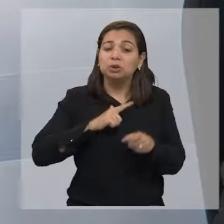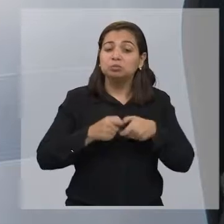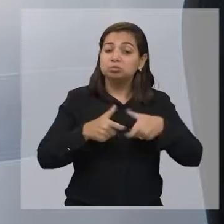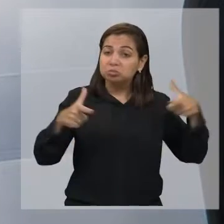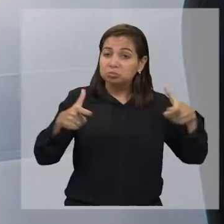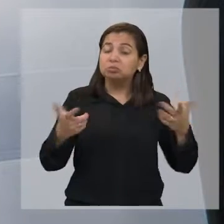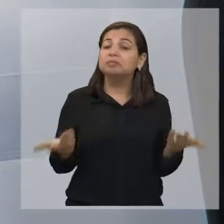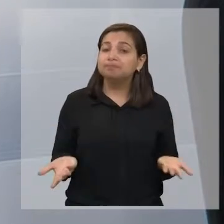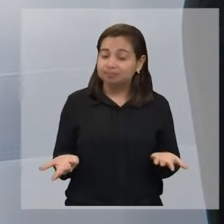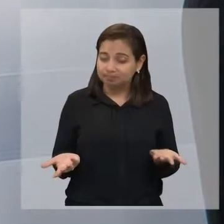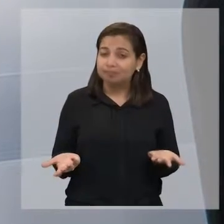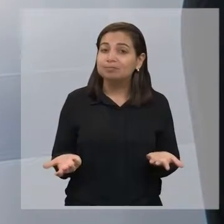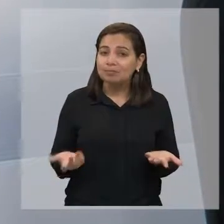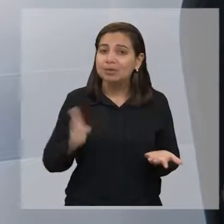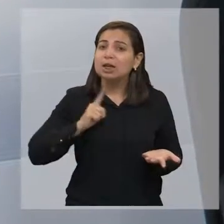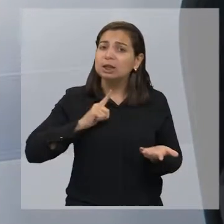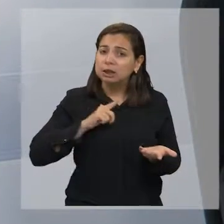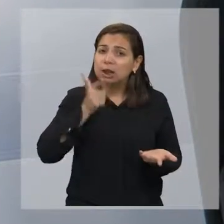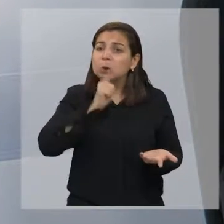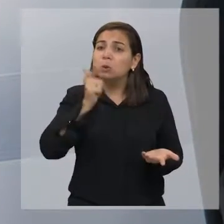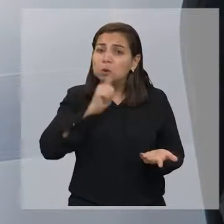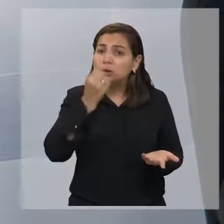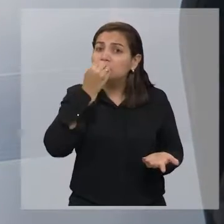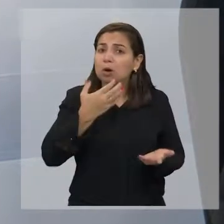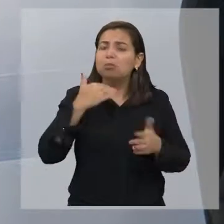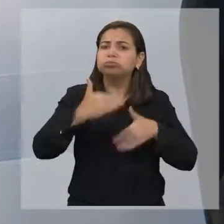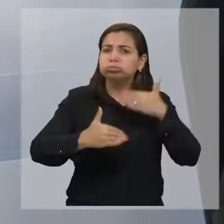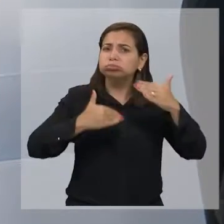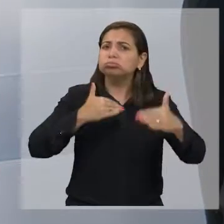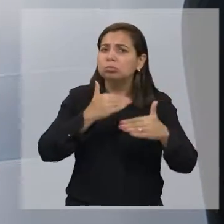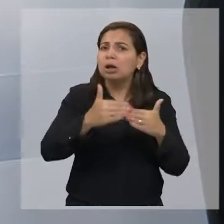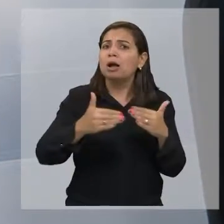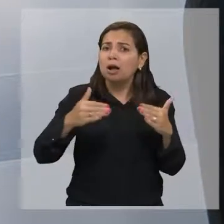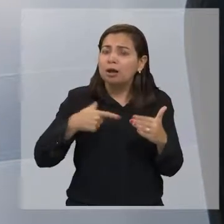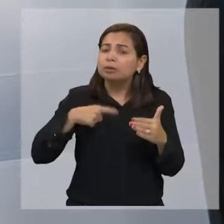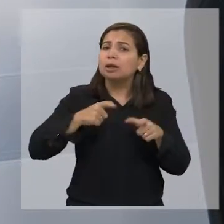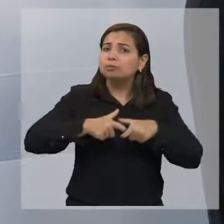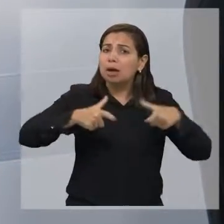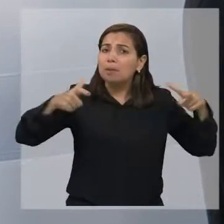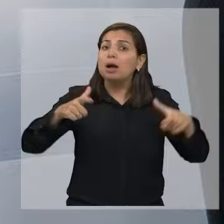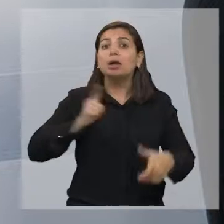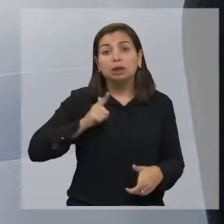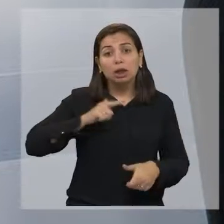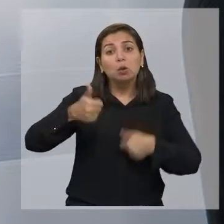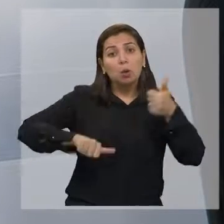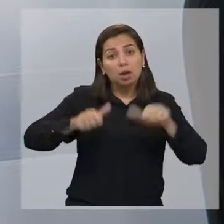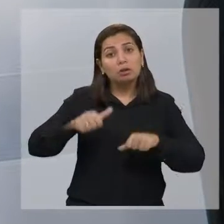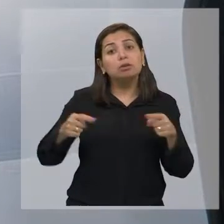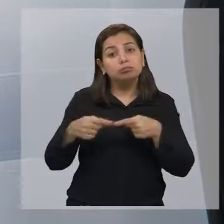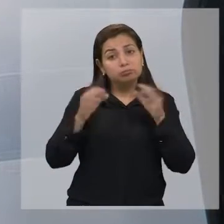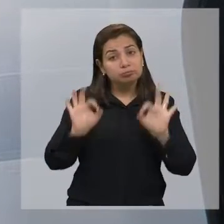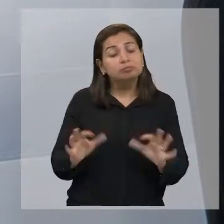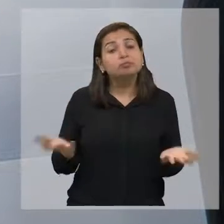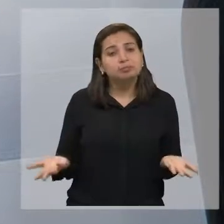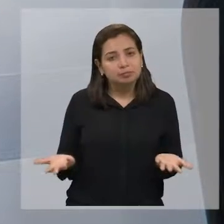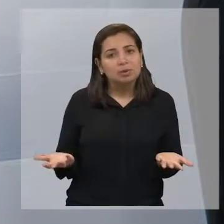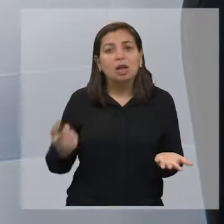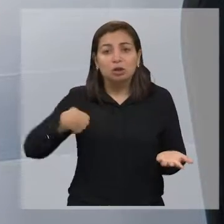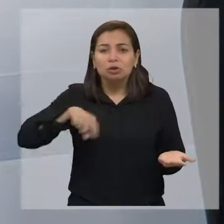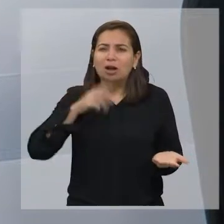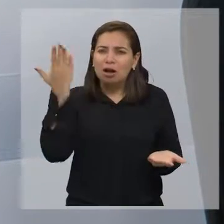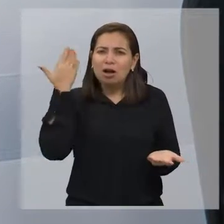pública tem aumentado ano a ano. Isso tem aumentado com qualidade também? Tem aumentado com qualidade. A gente conseguiu reverter esse quadro, né, que era de queda